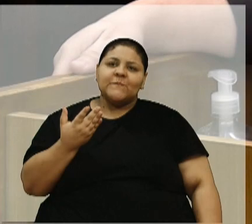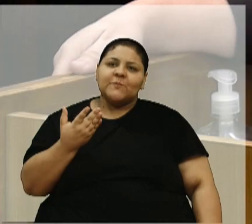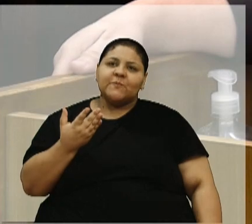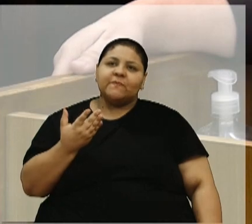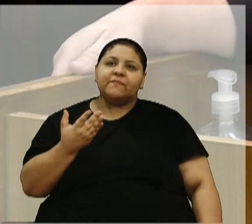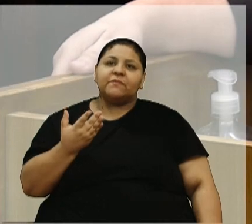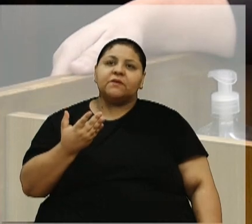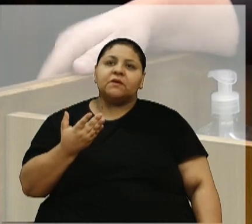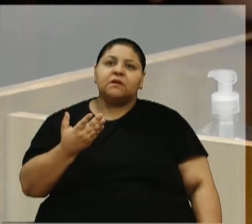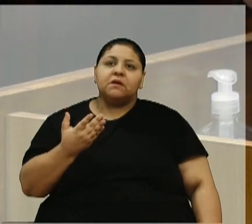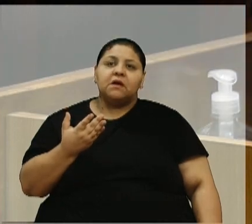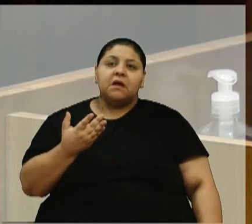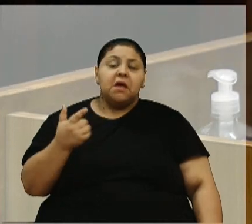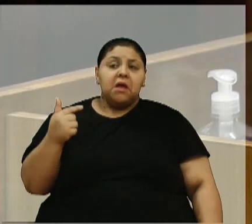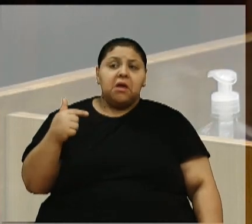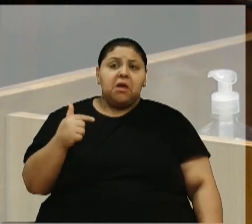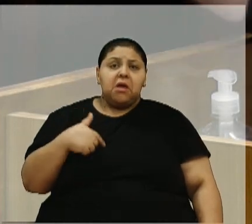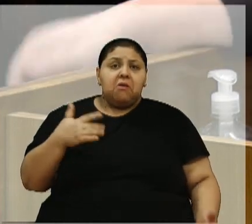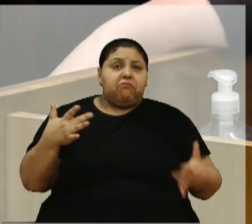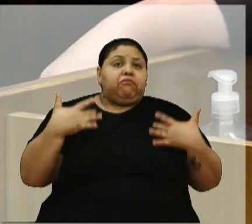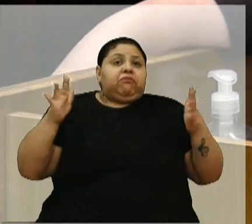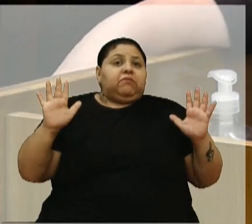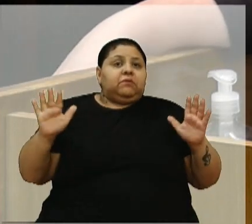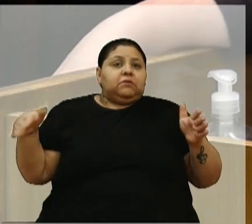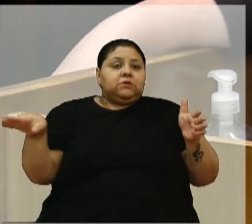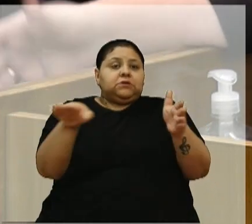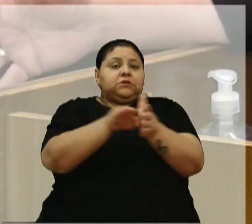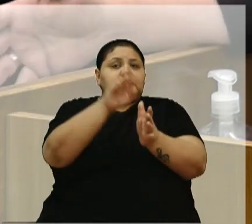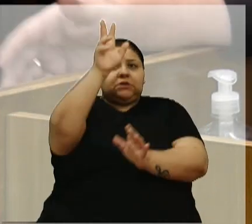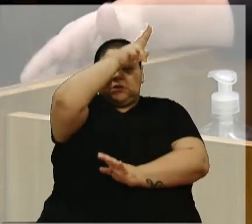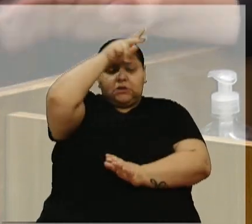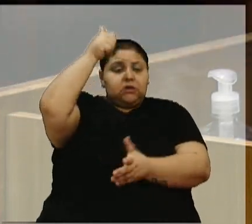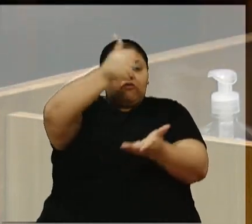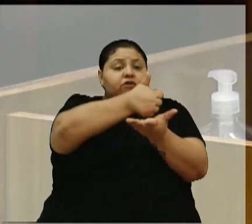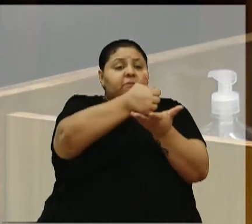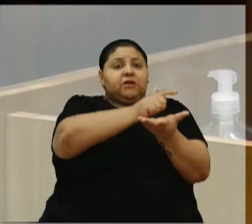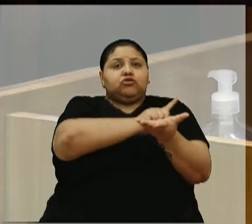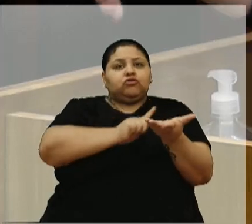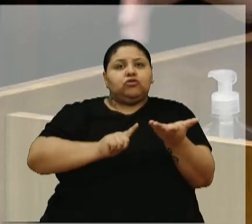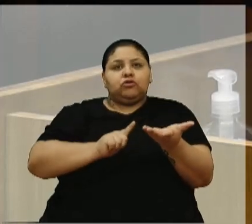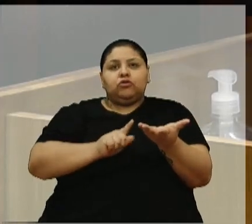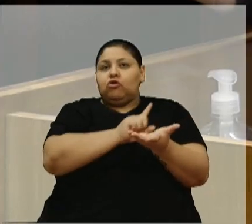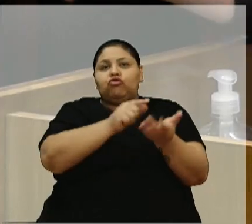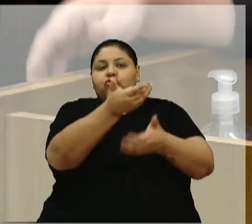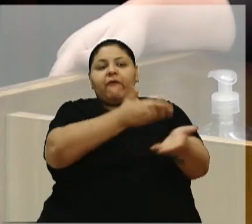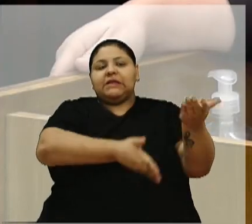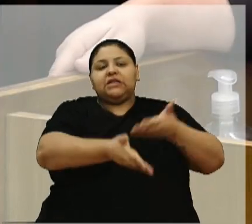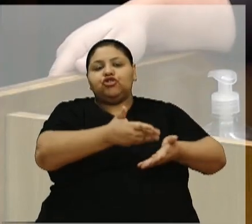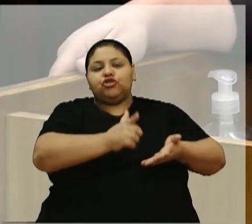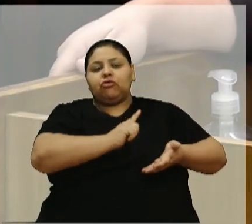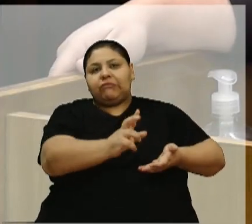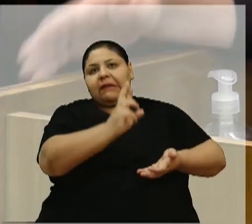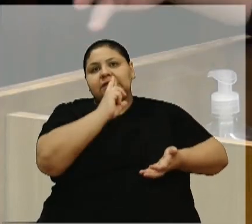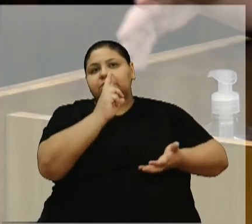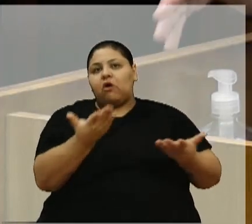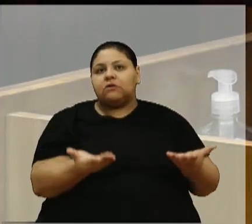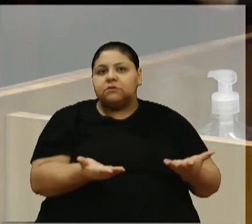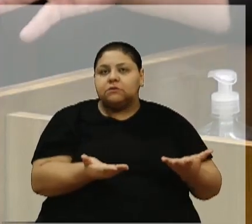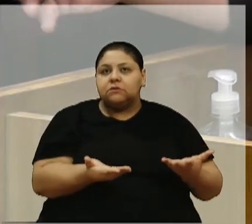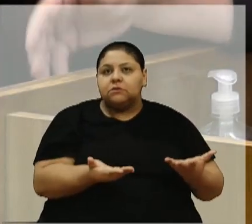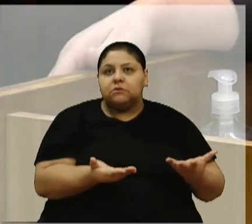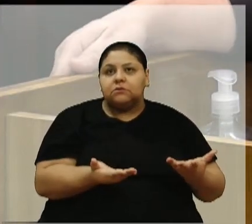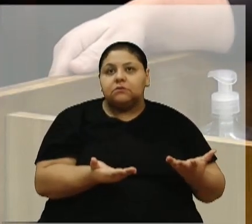Mas eu não me admiro, né? Porque se a gente chegar na prefeitura e tu não for da base do governo, por exemplo, tu não é atendido, tu não tem resposta. Isso se